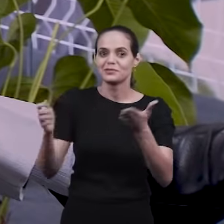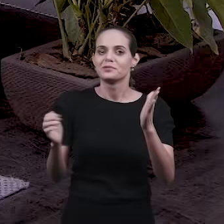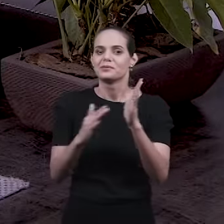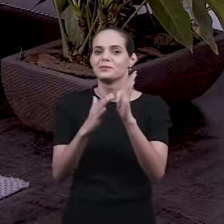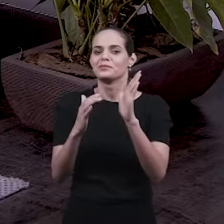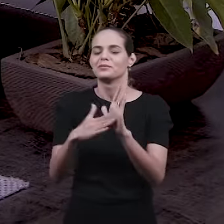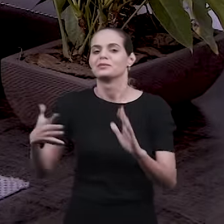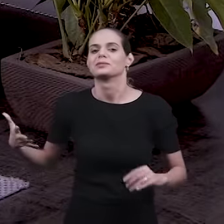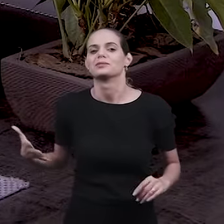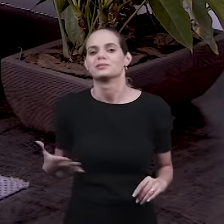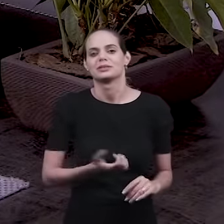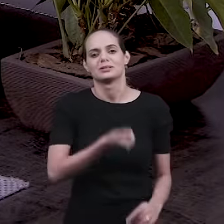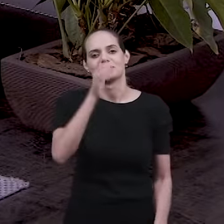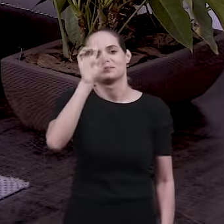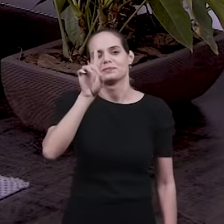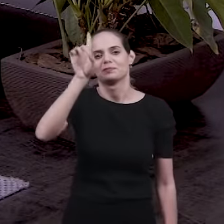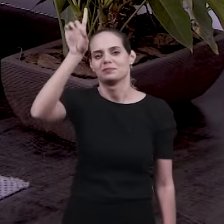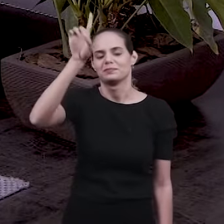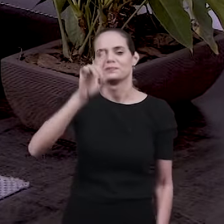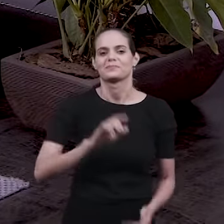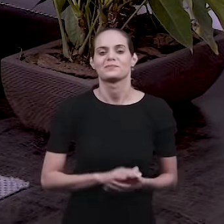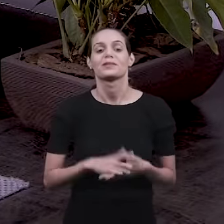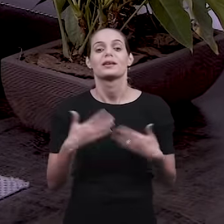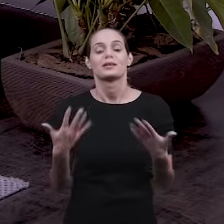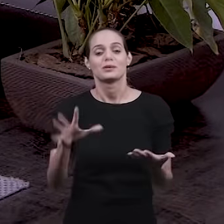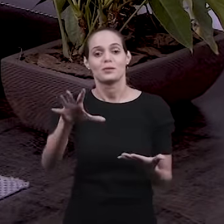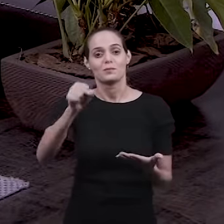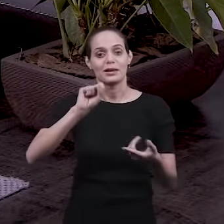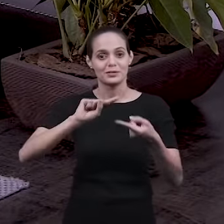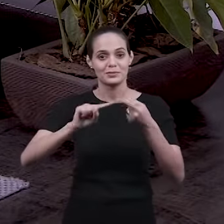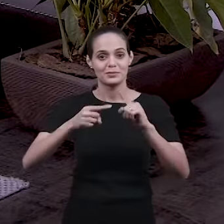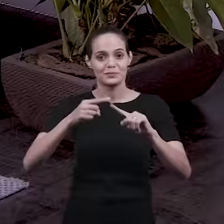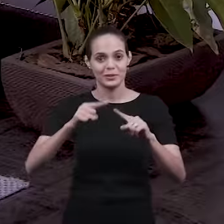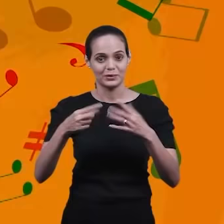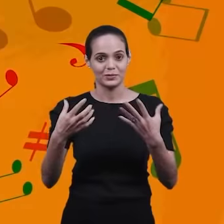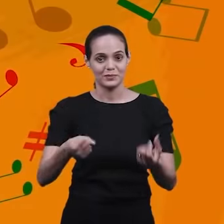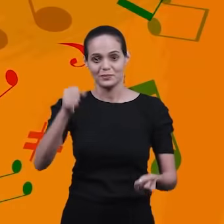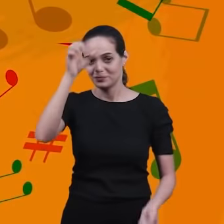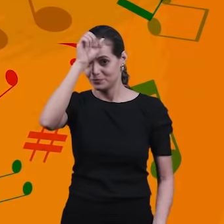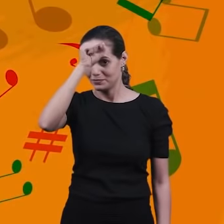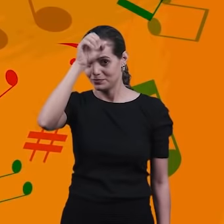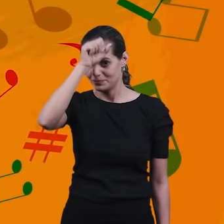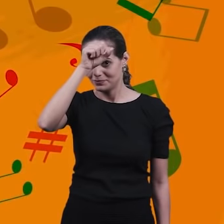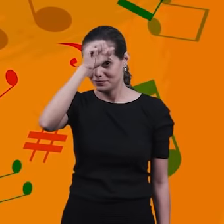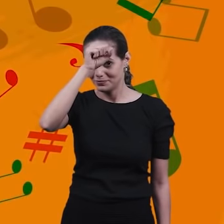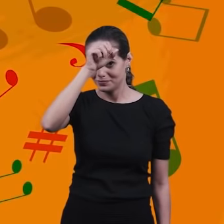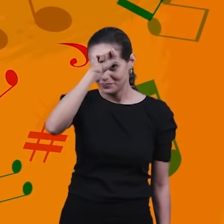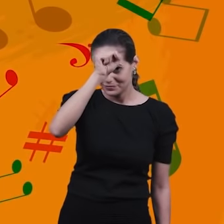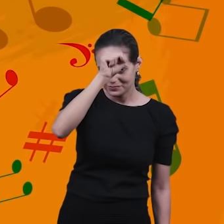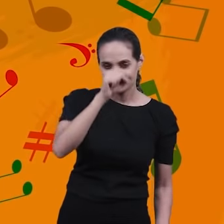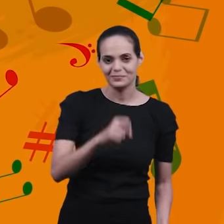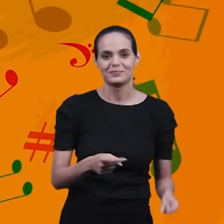Senhor. Então, pegue o seu instrumento e vamos aprender.